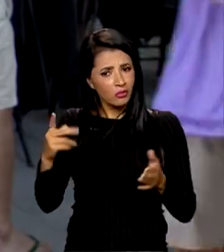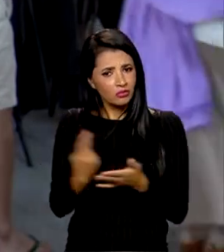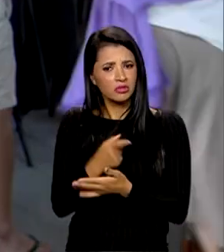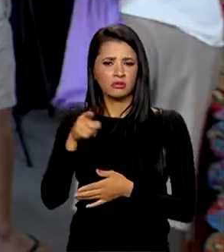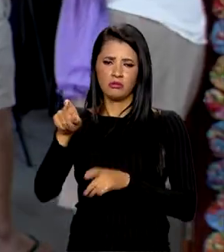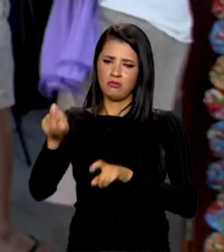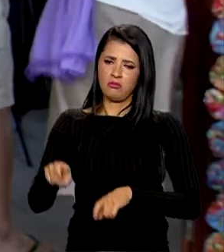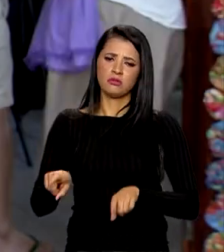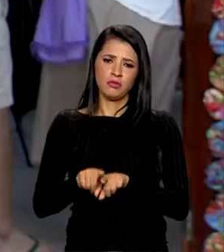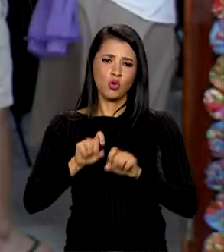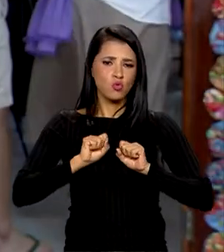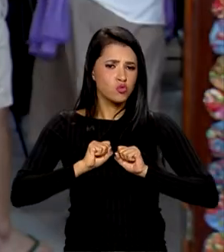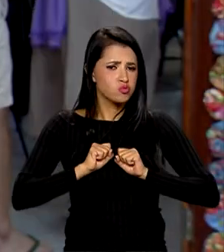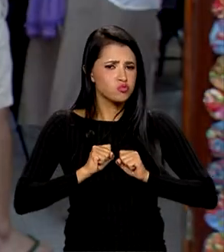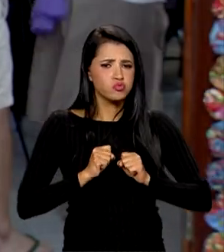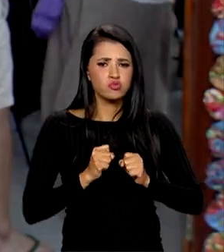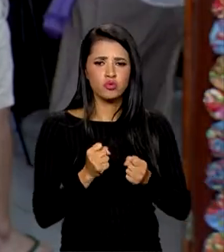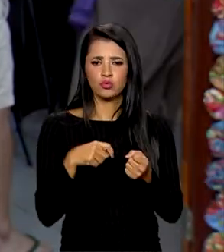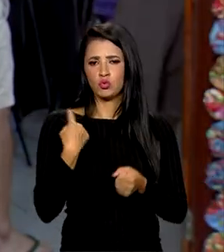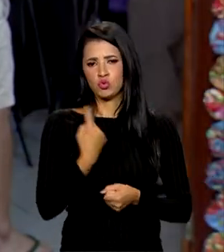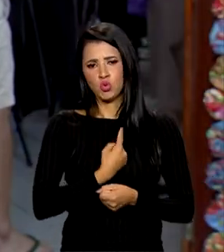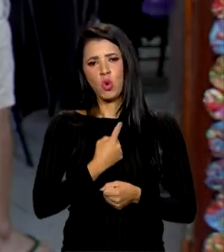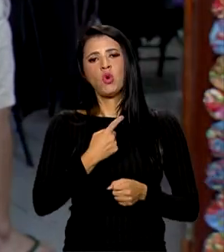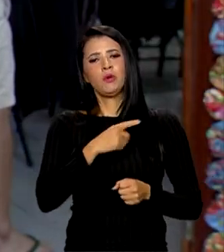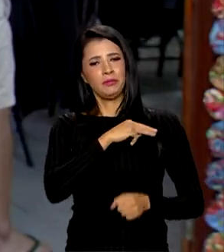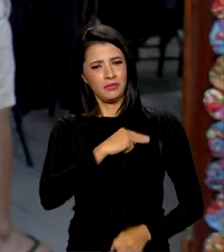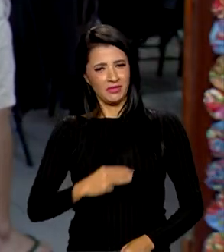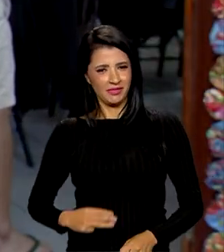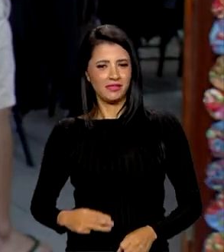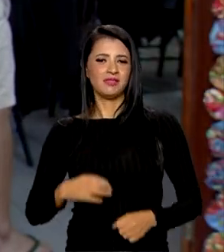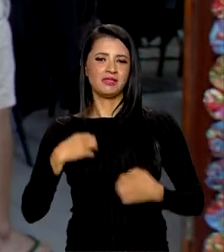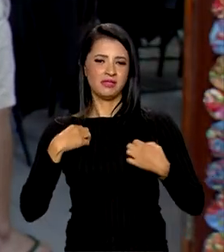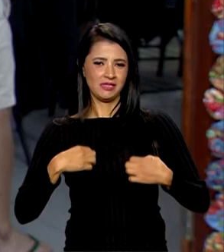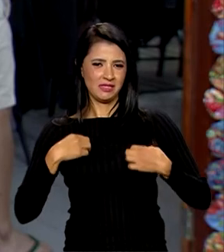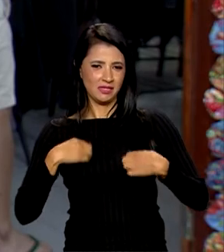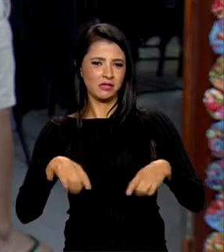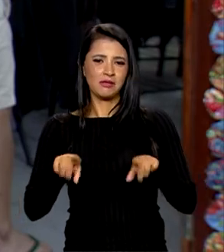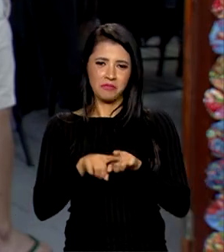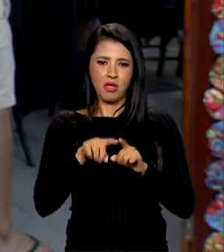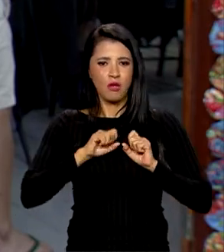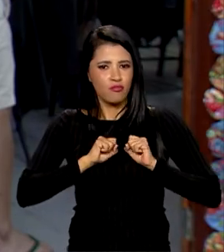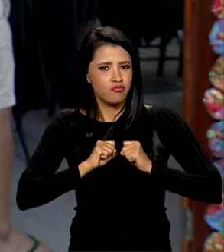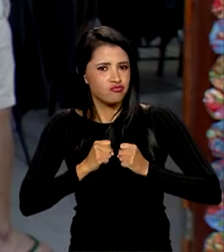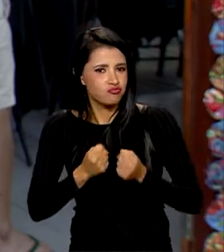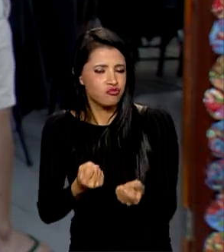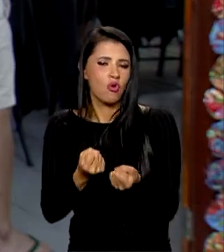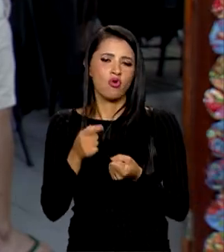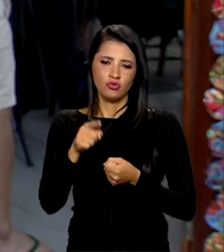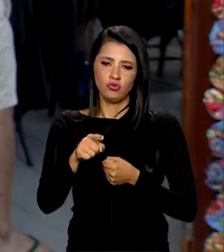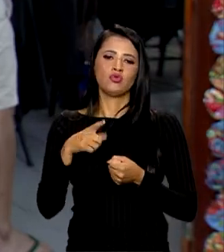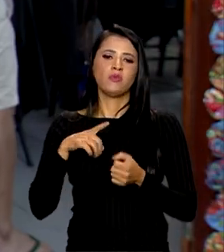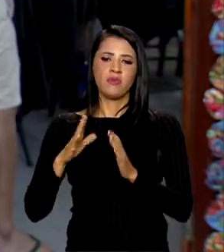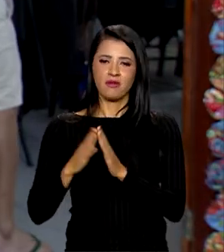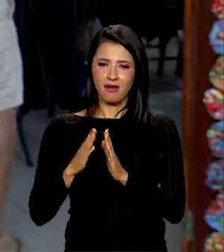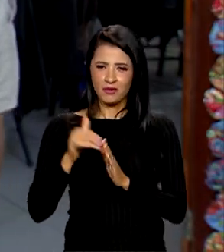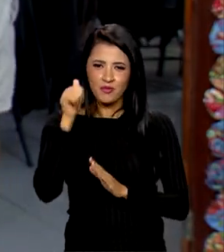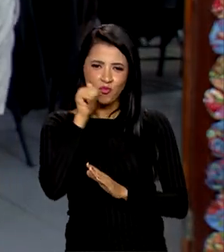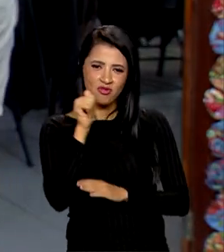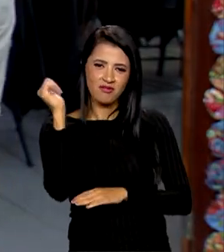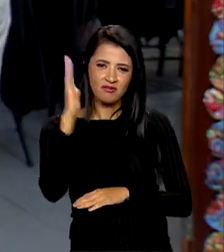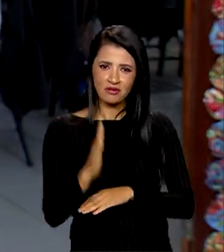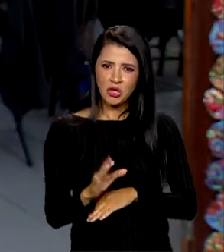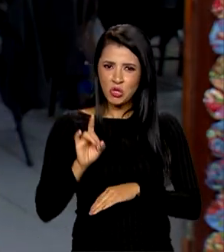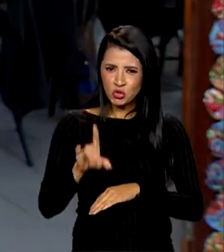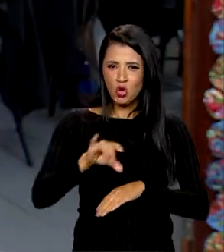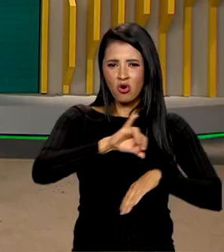o esforço. O esforço da ministra Cida, por exemplo, em relação à Casa da Mulher Brasileira, que não fiquem só